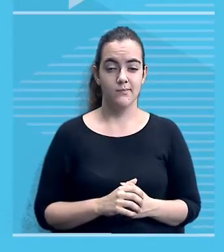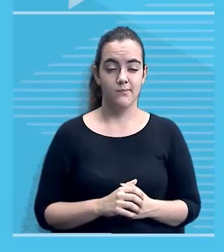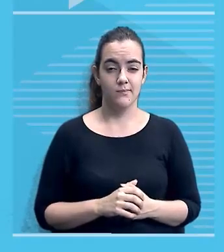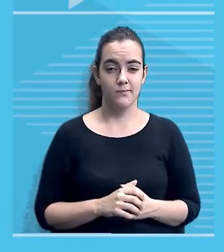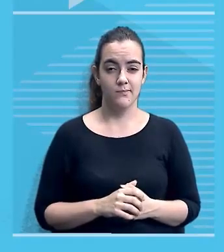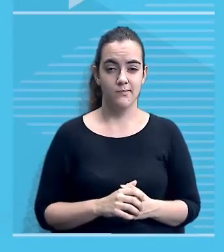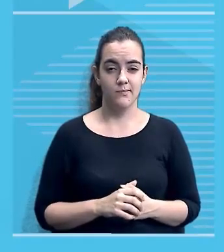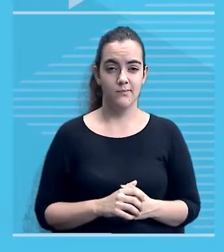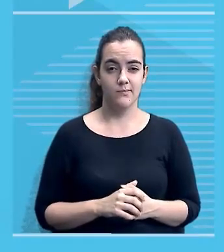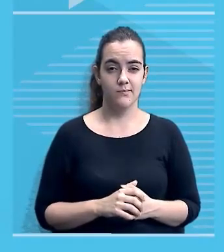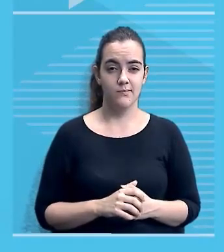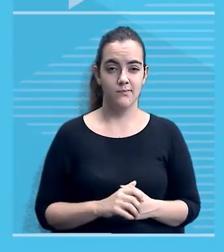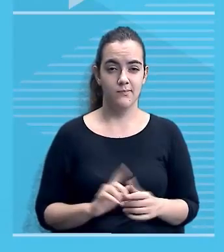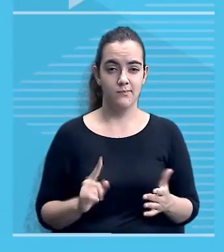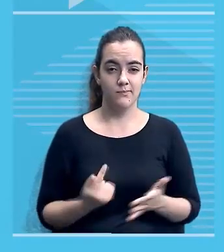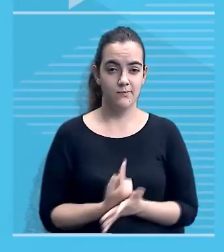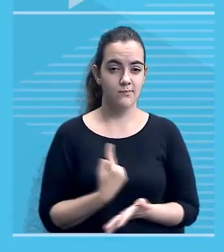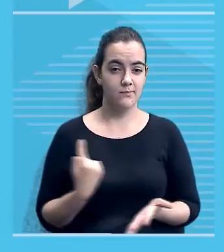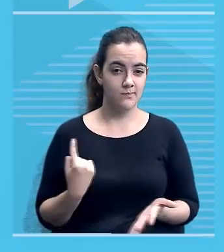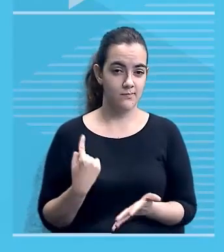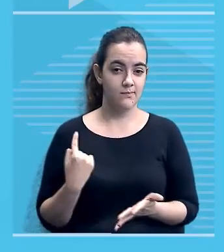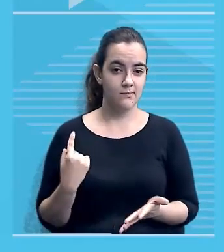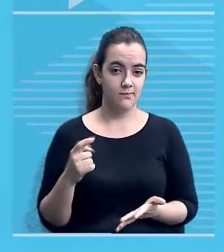alguma dúvida alguma pergunta